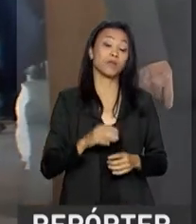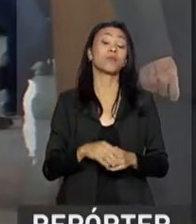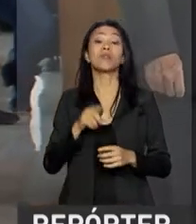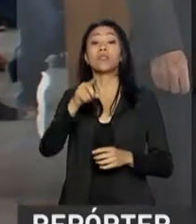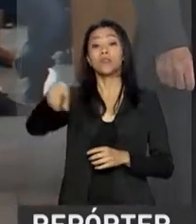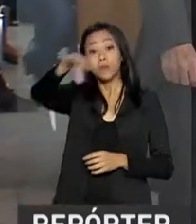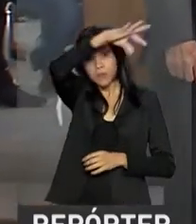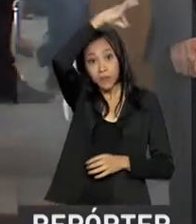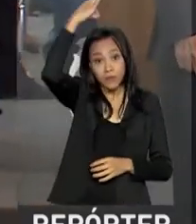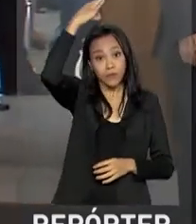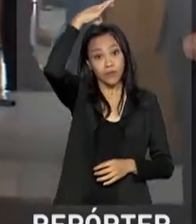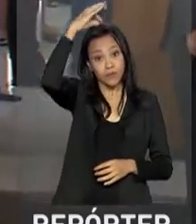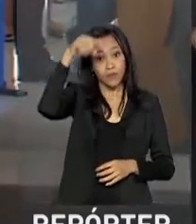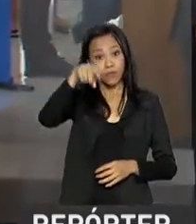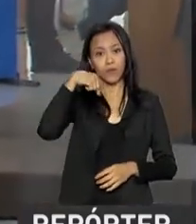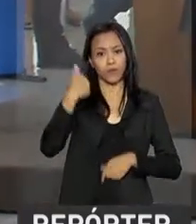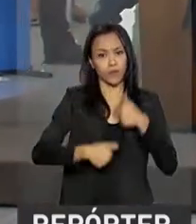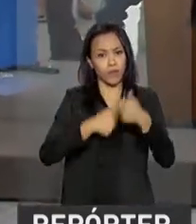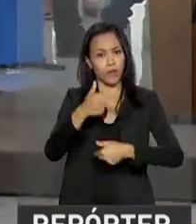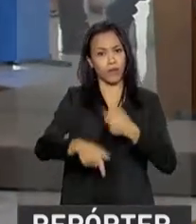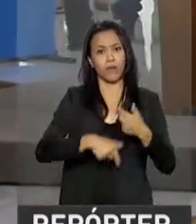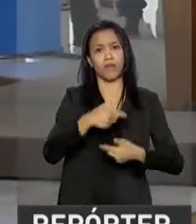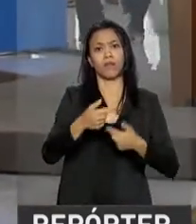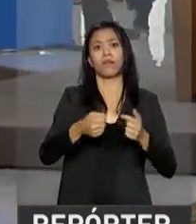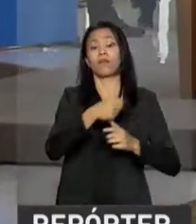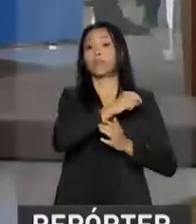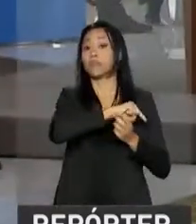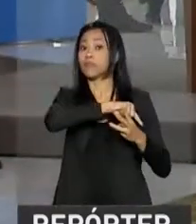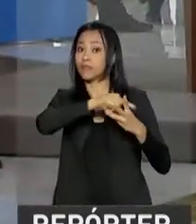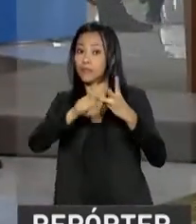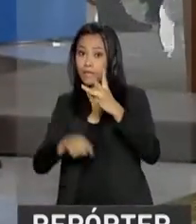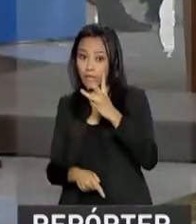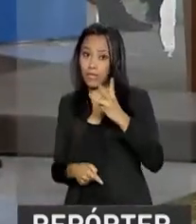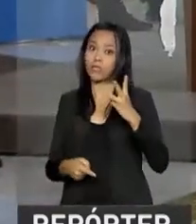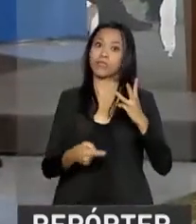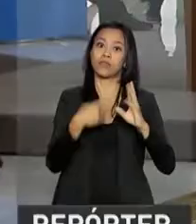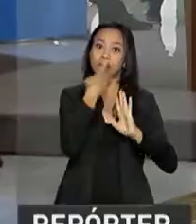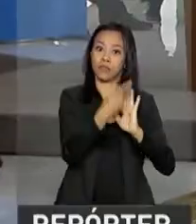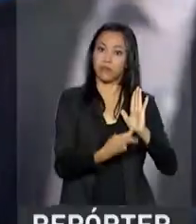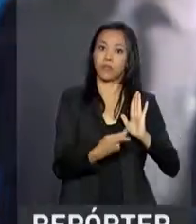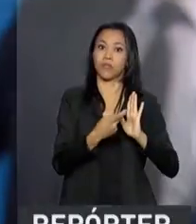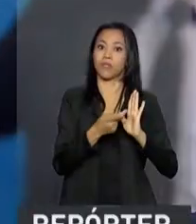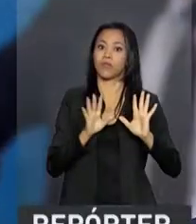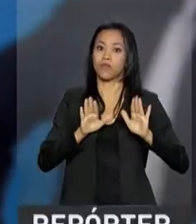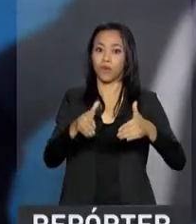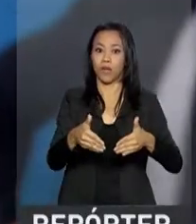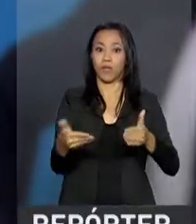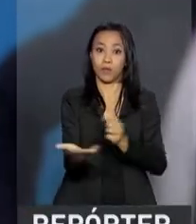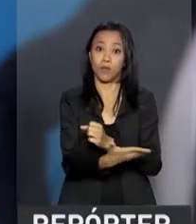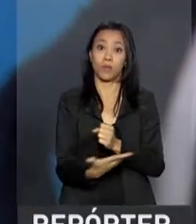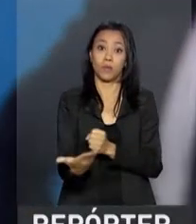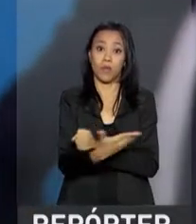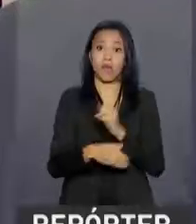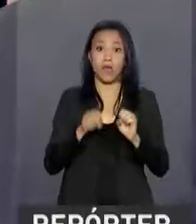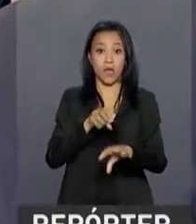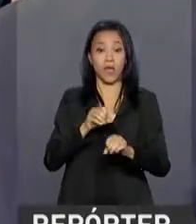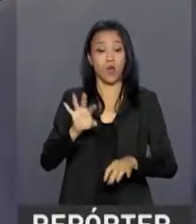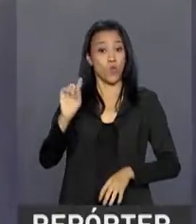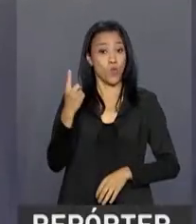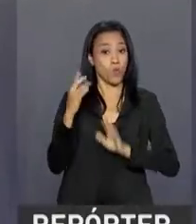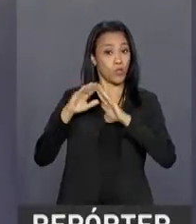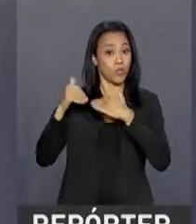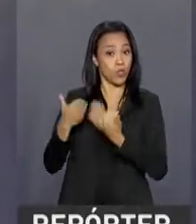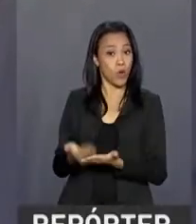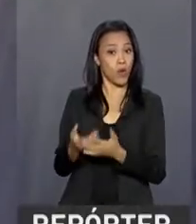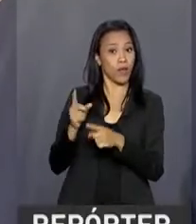capixabas foram desenvolvidos 3 programas que abrangem toda a educação básica. Um deles é a Escola Viva, que leva o